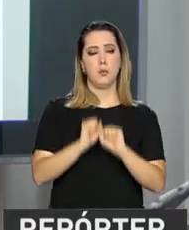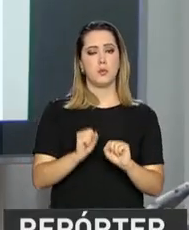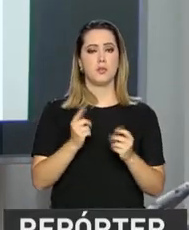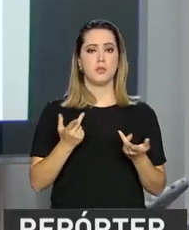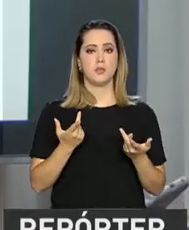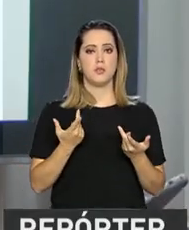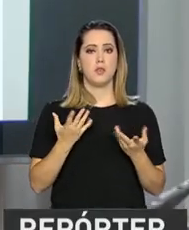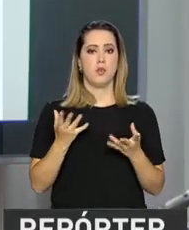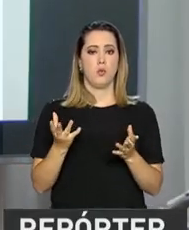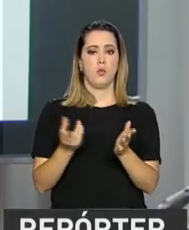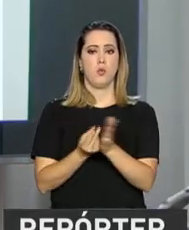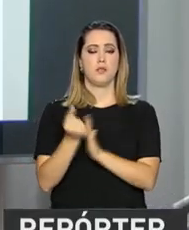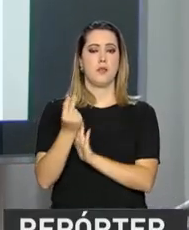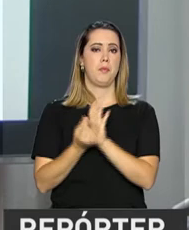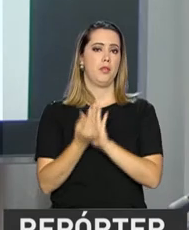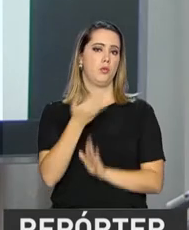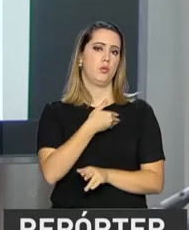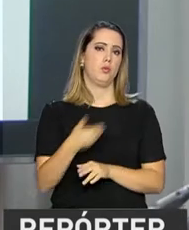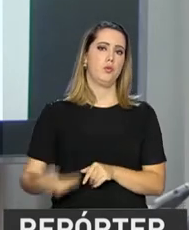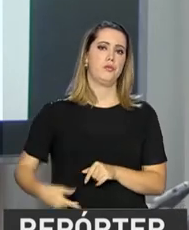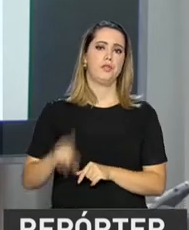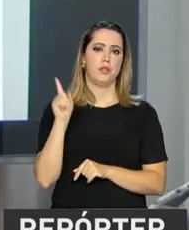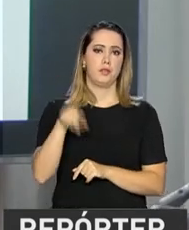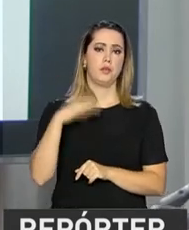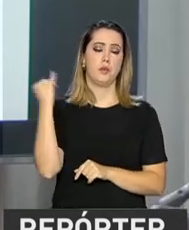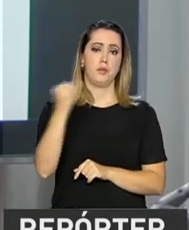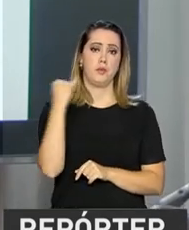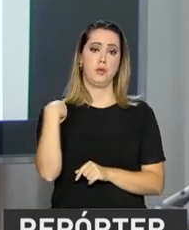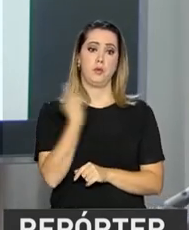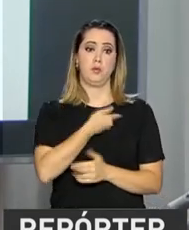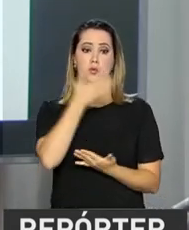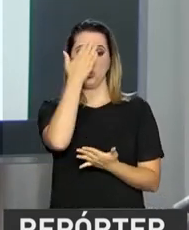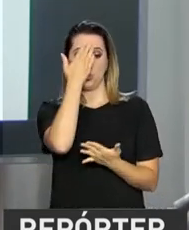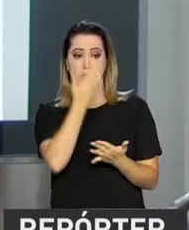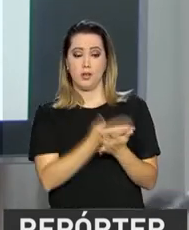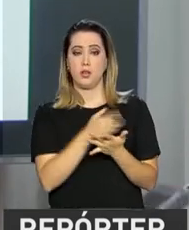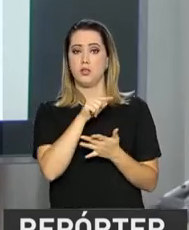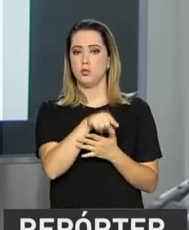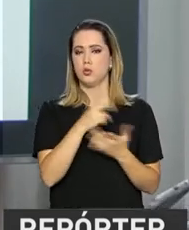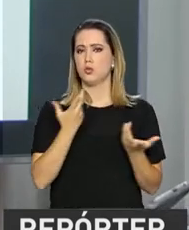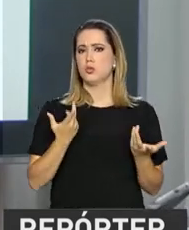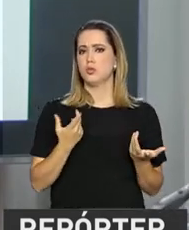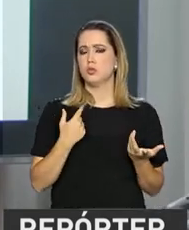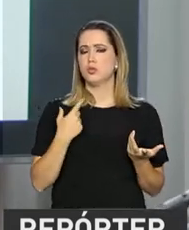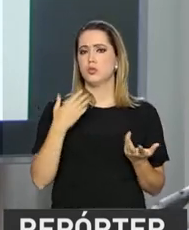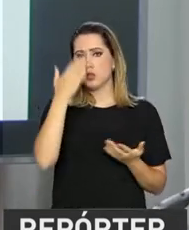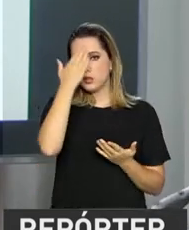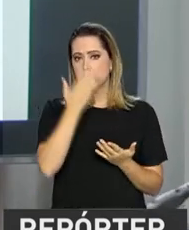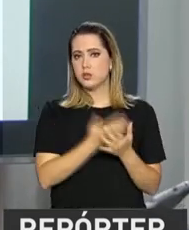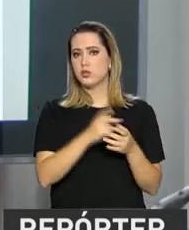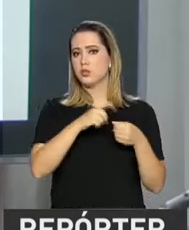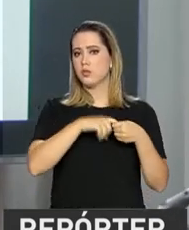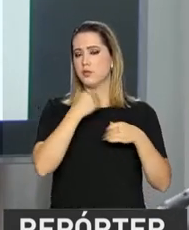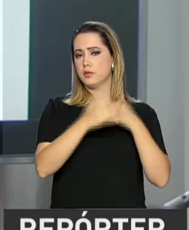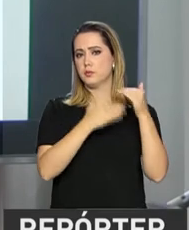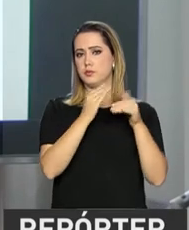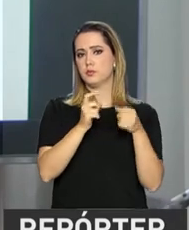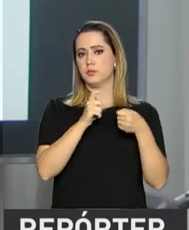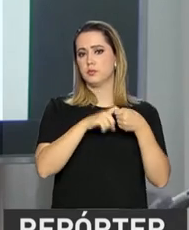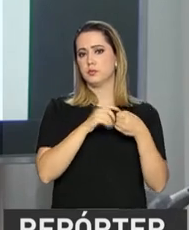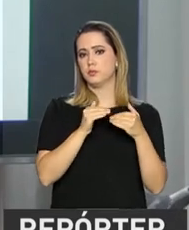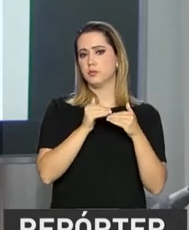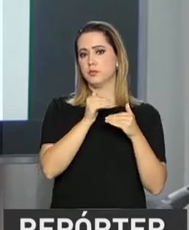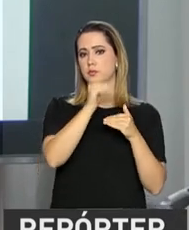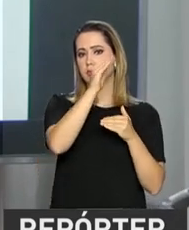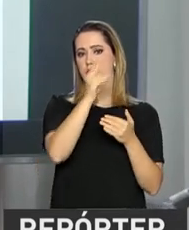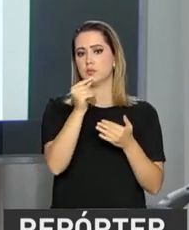contas públicas é essencial para que a gente confia que os investidores confiam nessa retomada e voltem a fazer